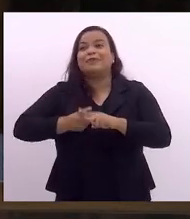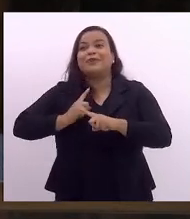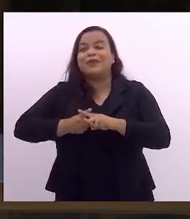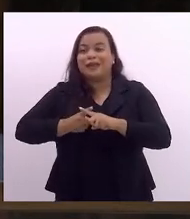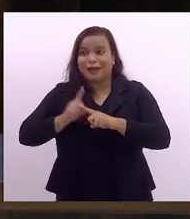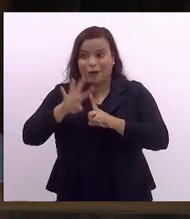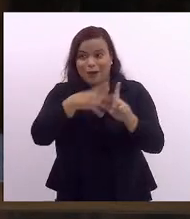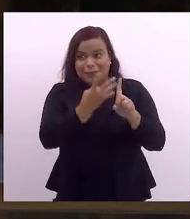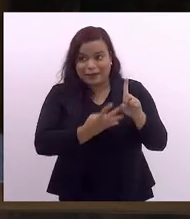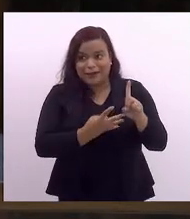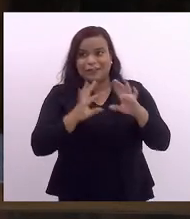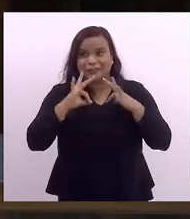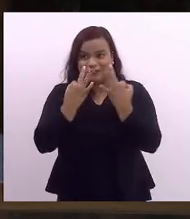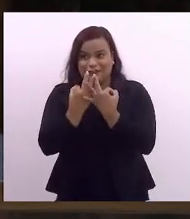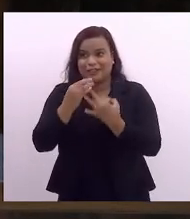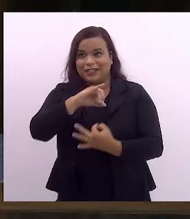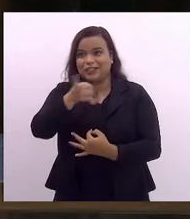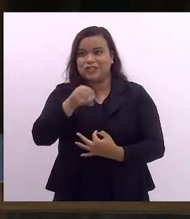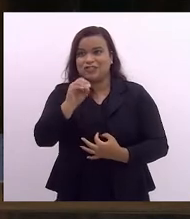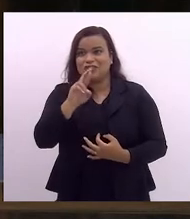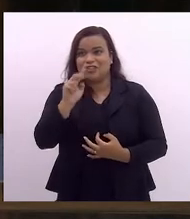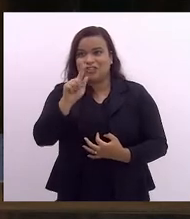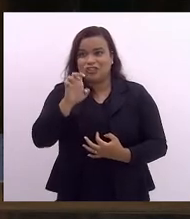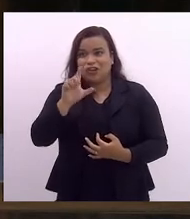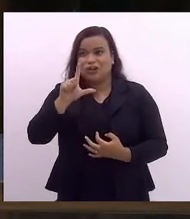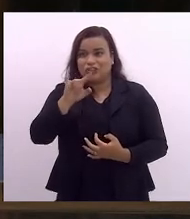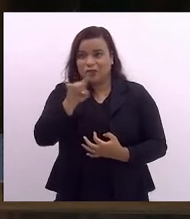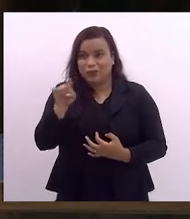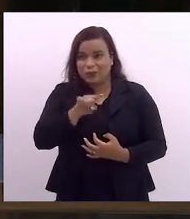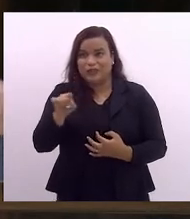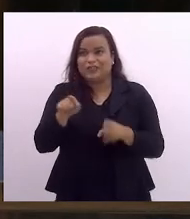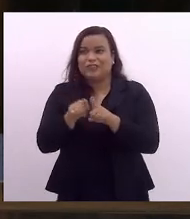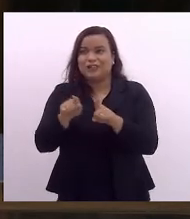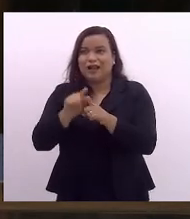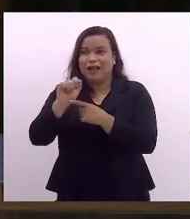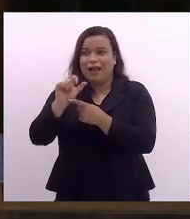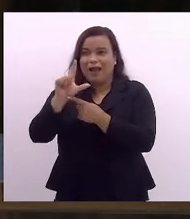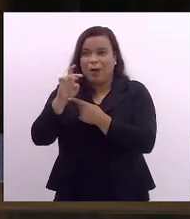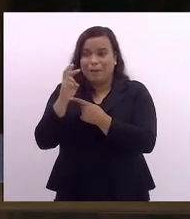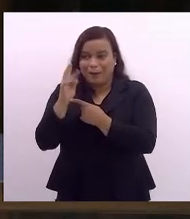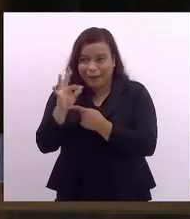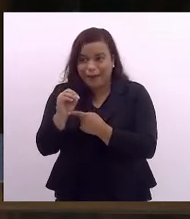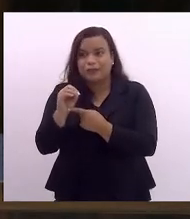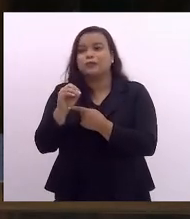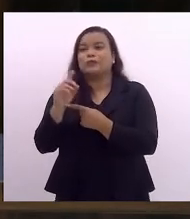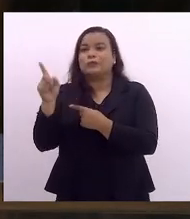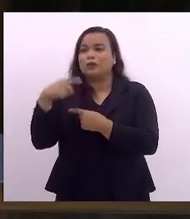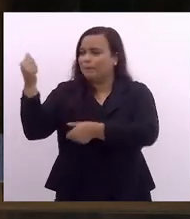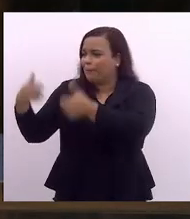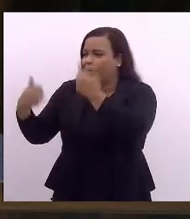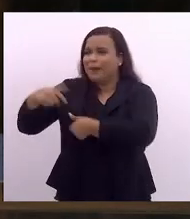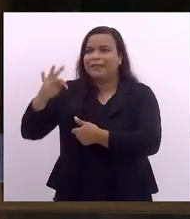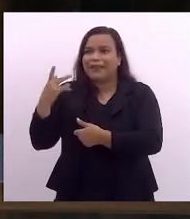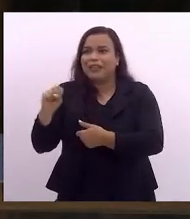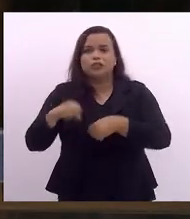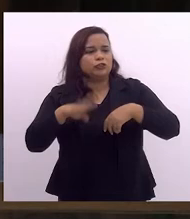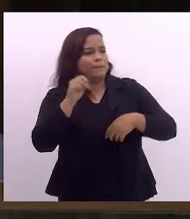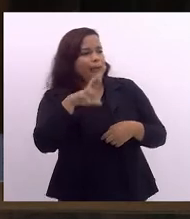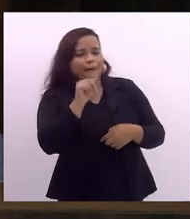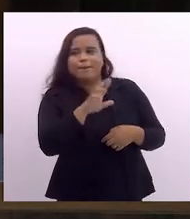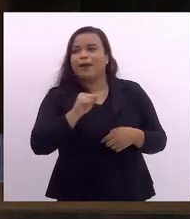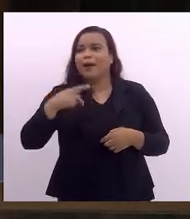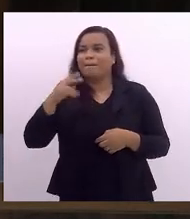da homenagem à família do Jorge Luiz, do Alberto, depois de ouvir aqui as falas da mesa, Thaís, Bárbara,